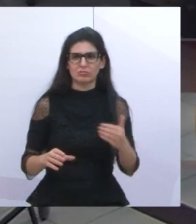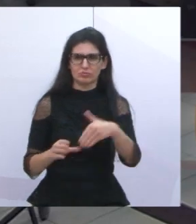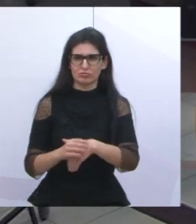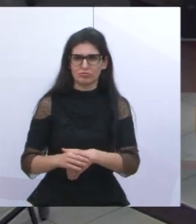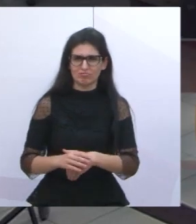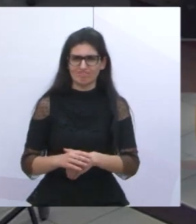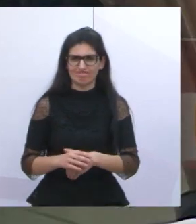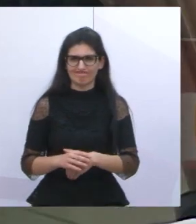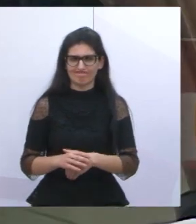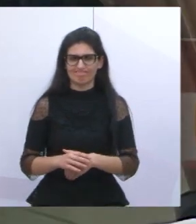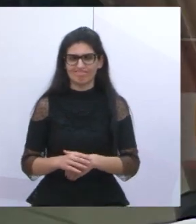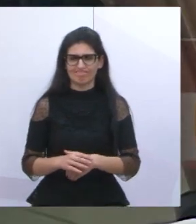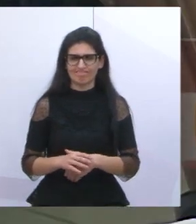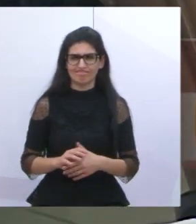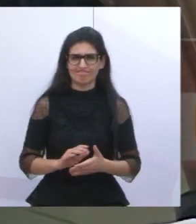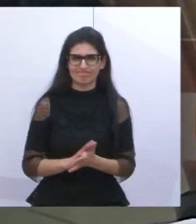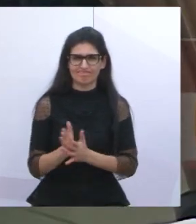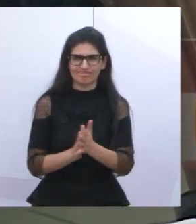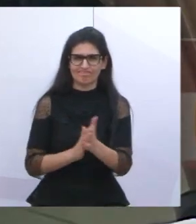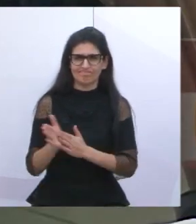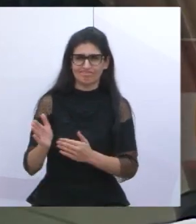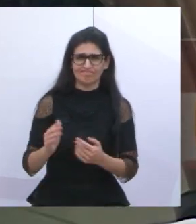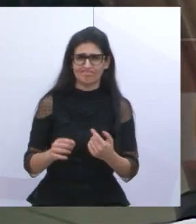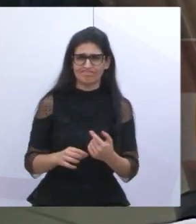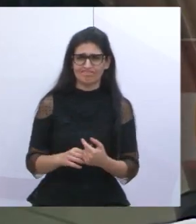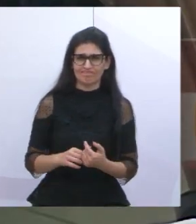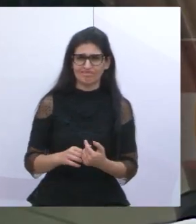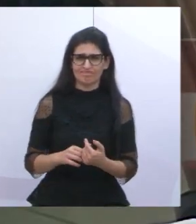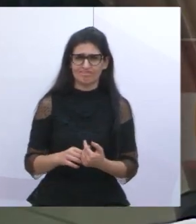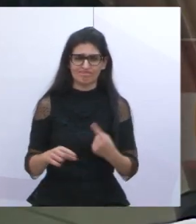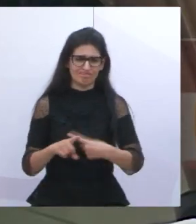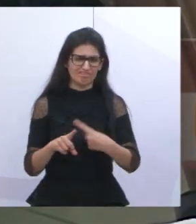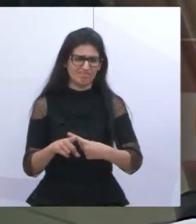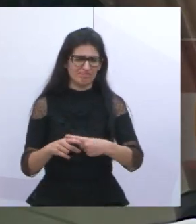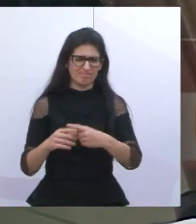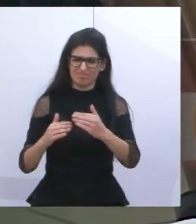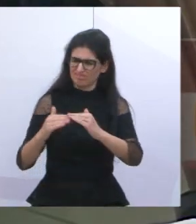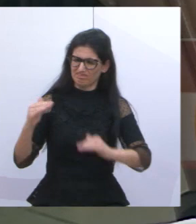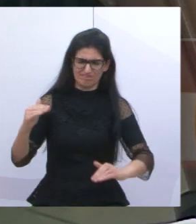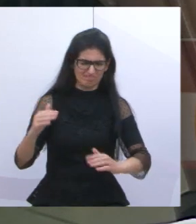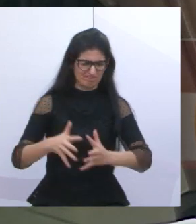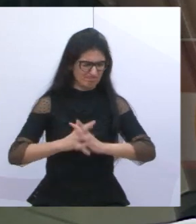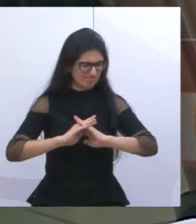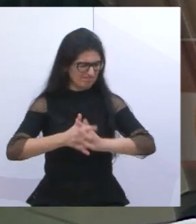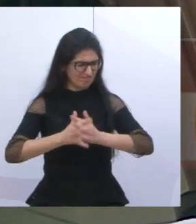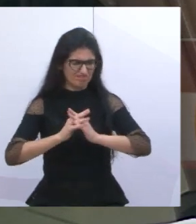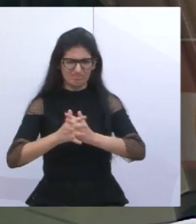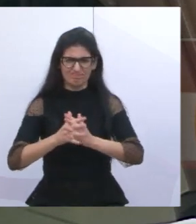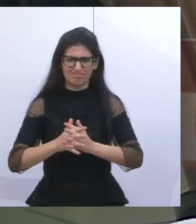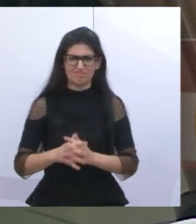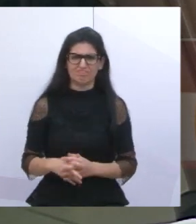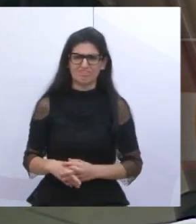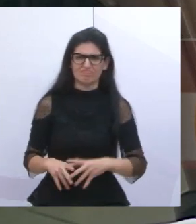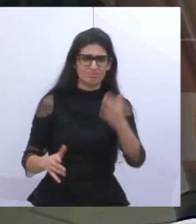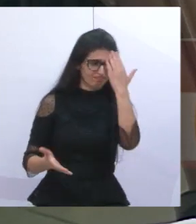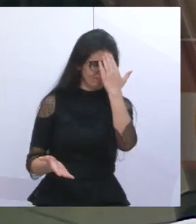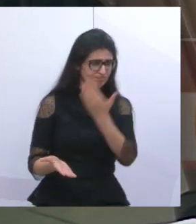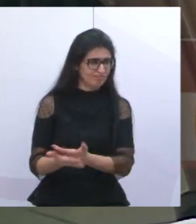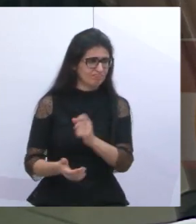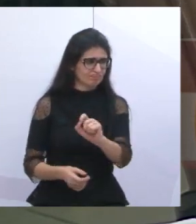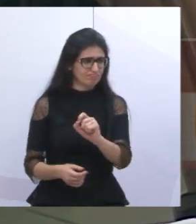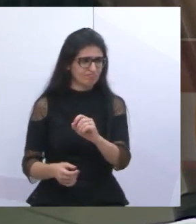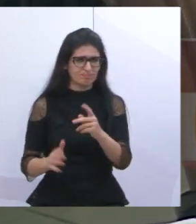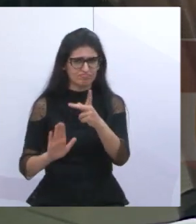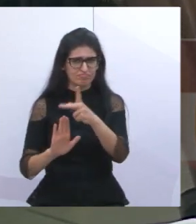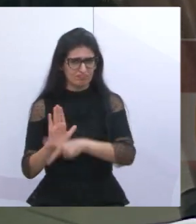vencido, pelo fato de eu discordar de muitas distorções, acreditar que esse projeto poderia ser muito melhor do que é,